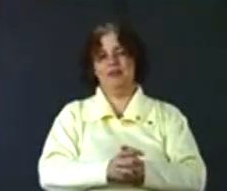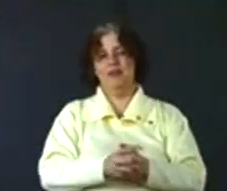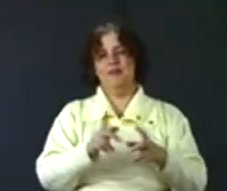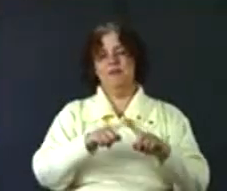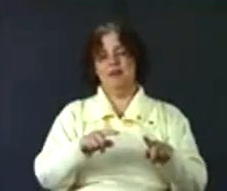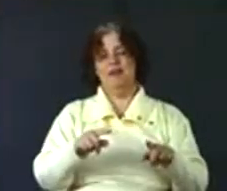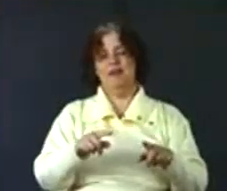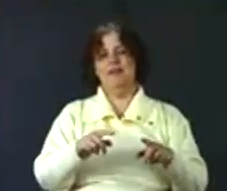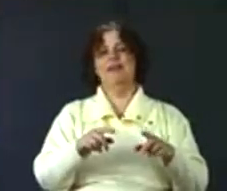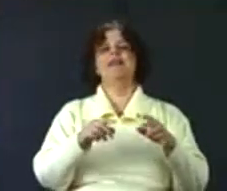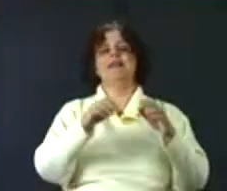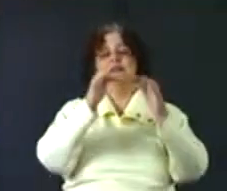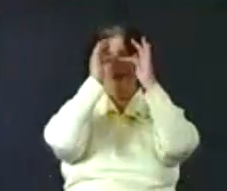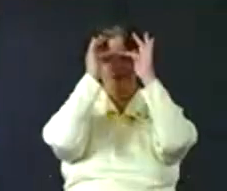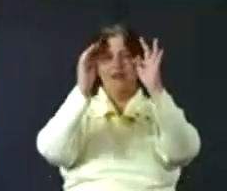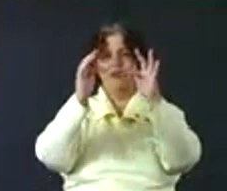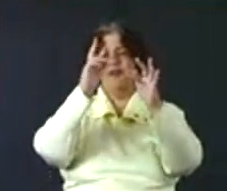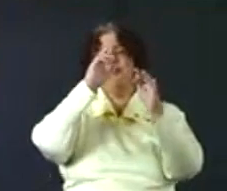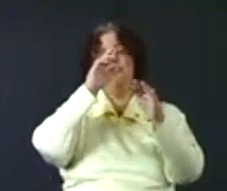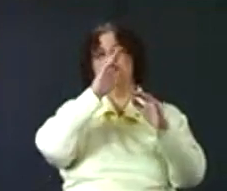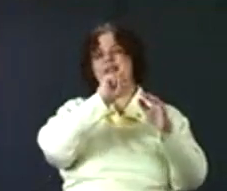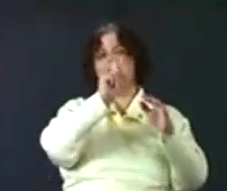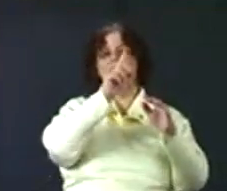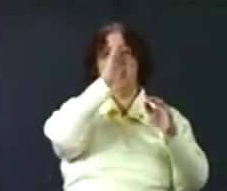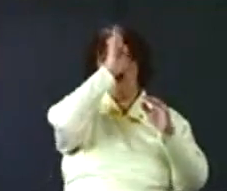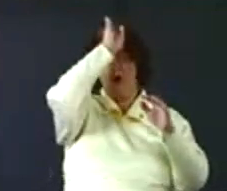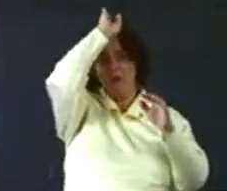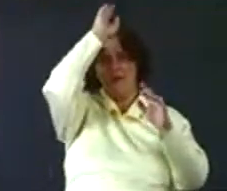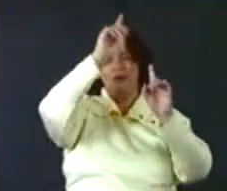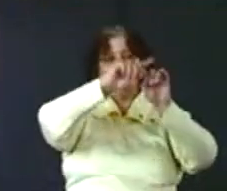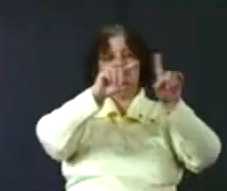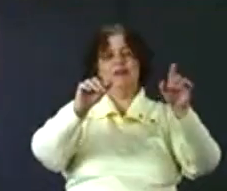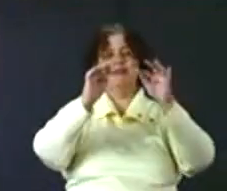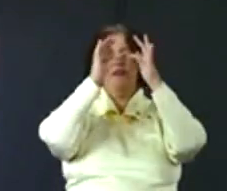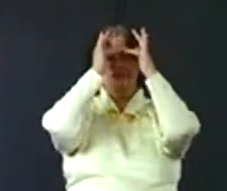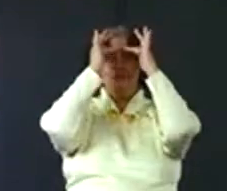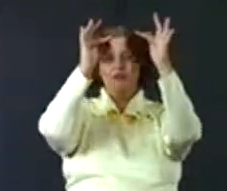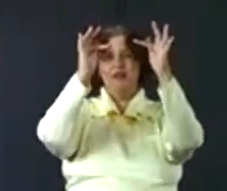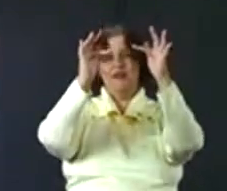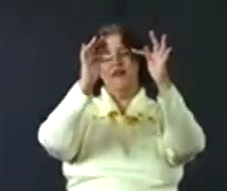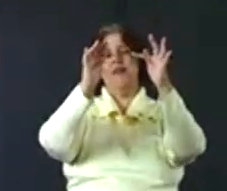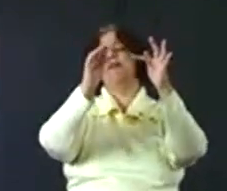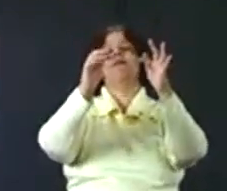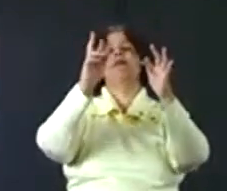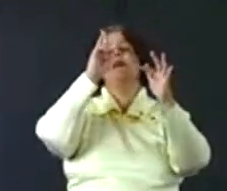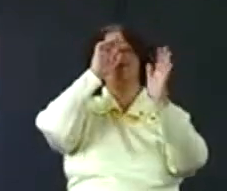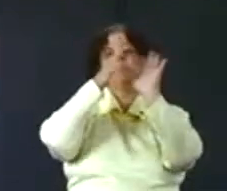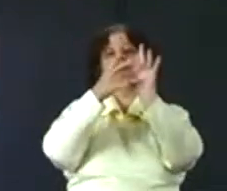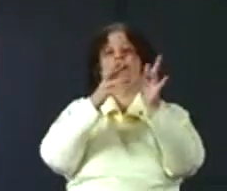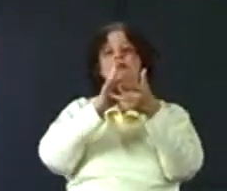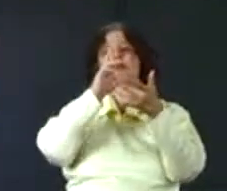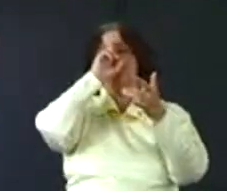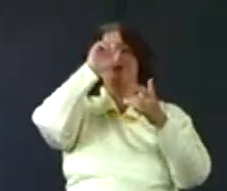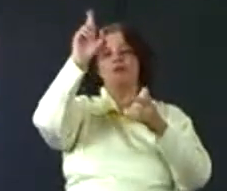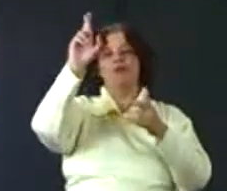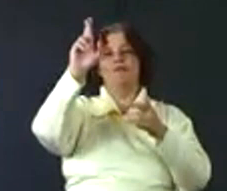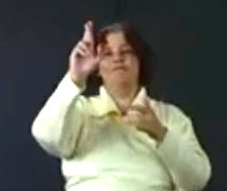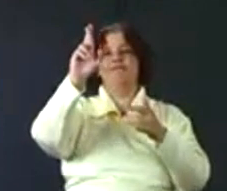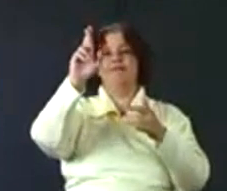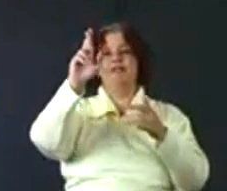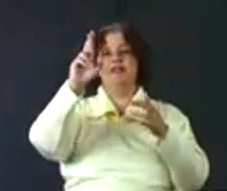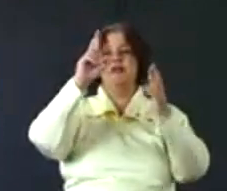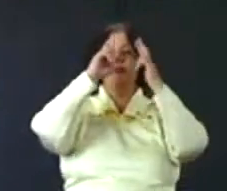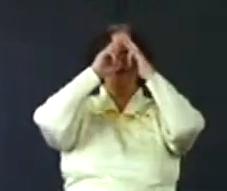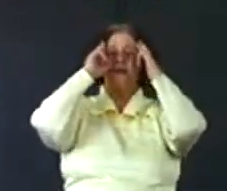mas ao Senhor Jesus, que é o Senhor dos senhores, o Rei dos reis, o governante dos governantes, por que não dizer, o imperador